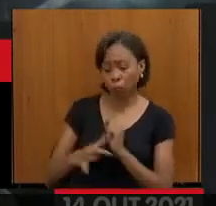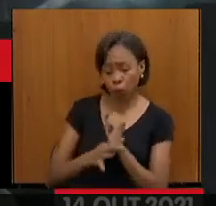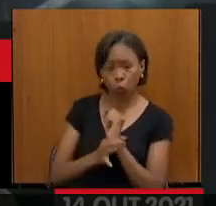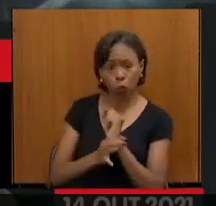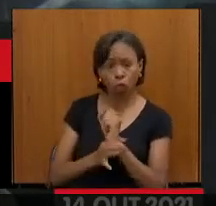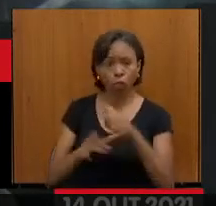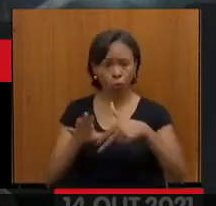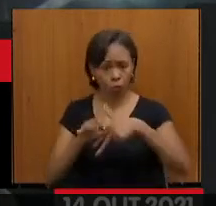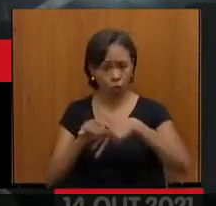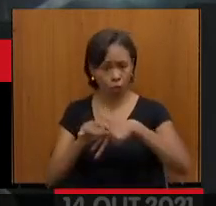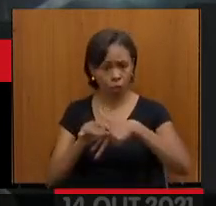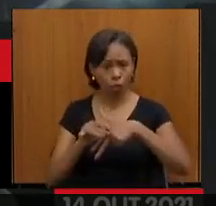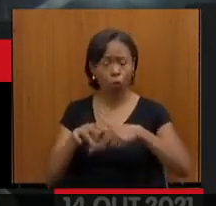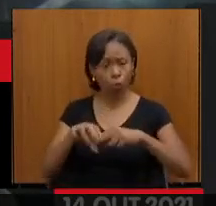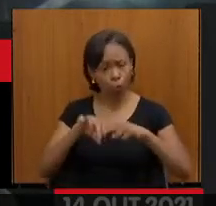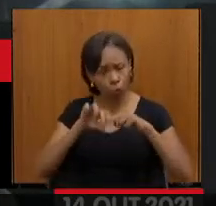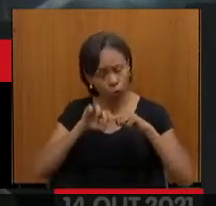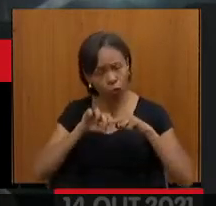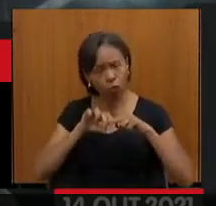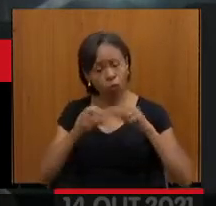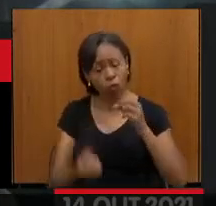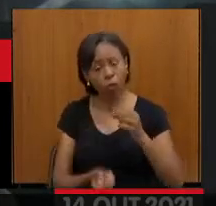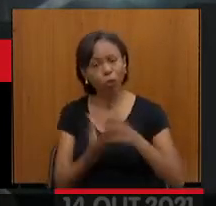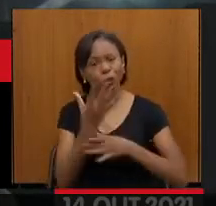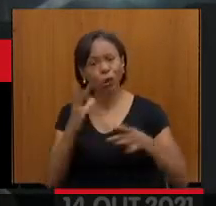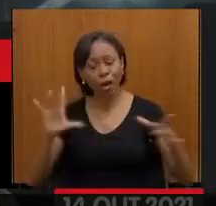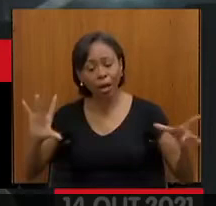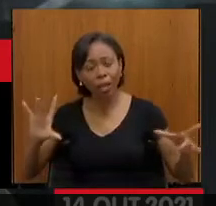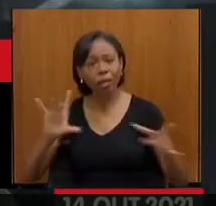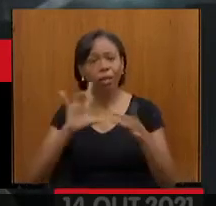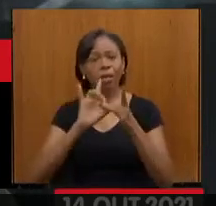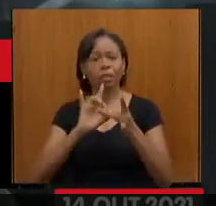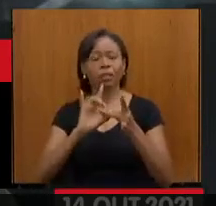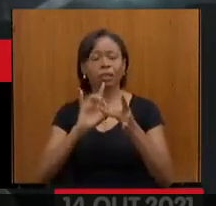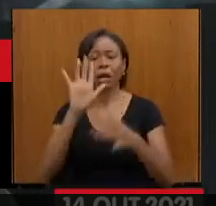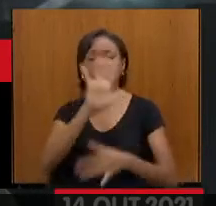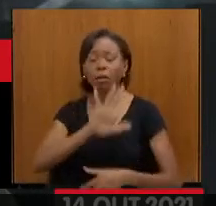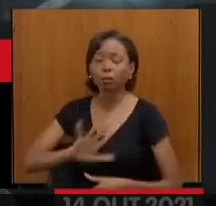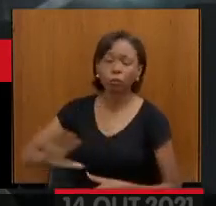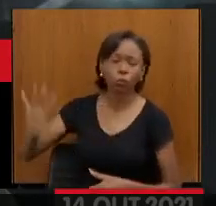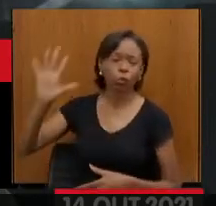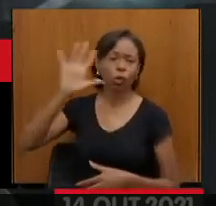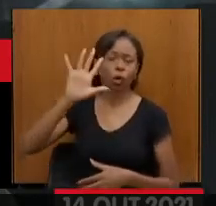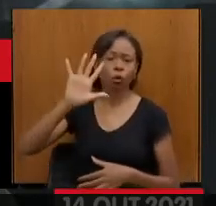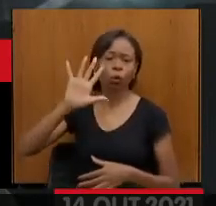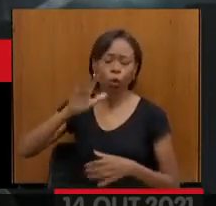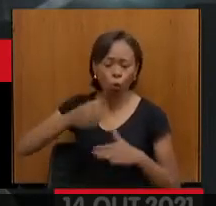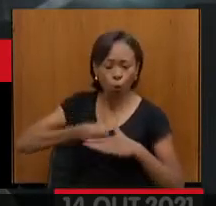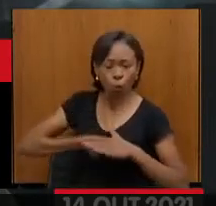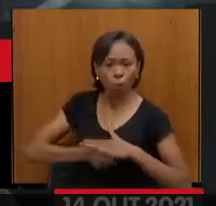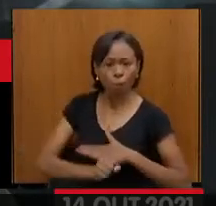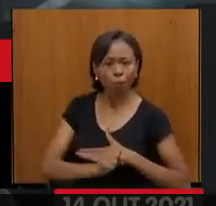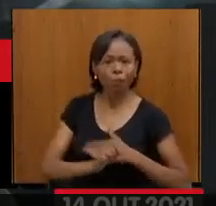a Aliança Nacional para o Parto Seguro e Respeitoso. É muito extraordinário, e de fato isso me traz